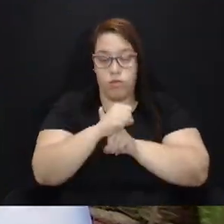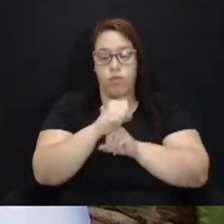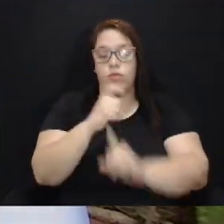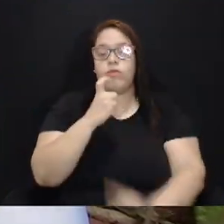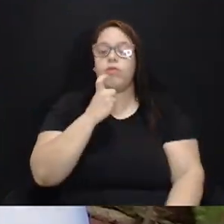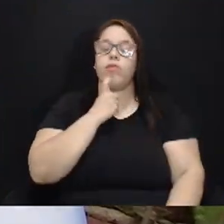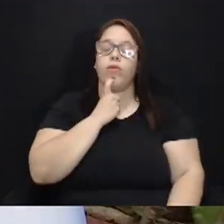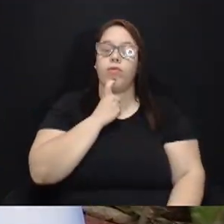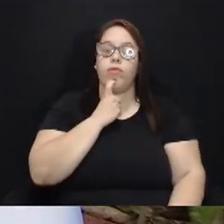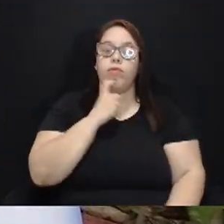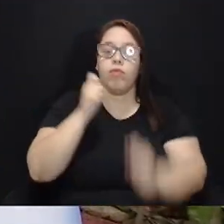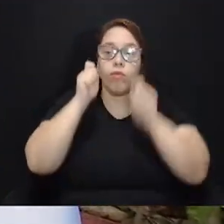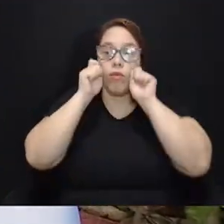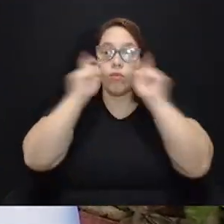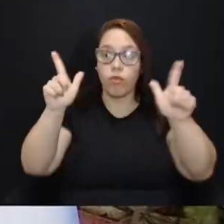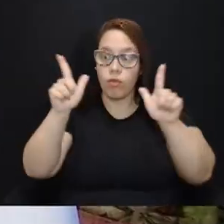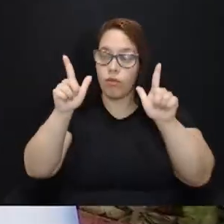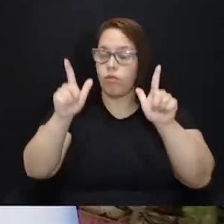o olho